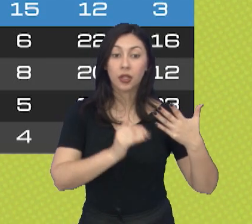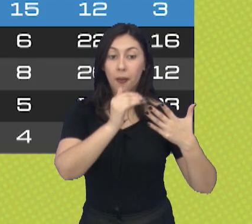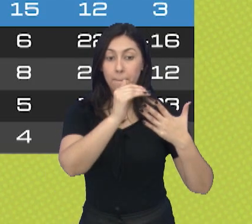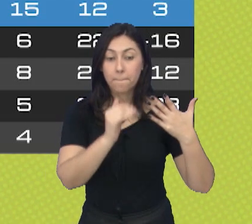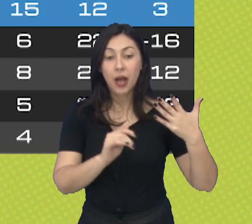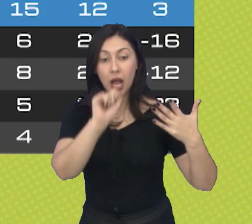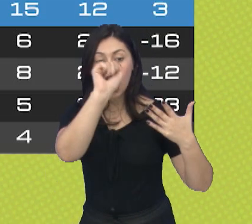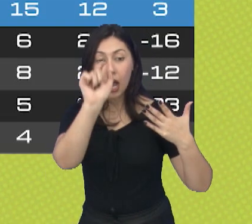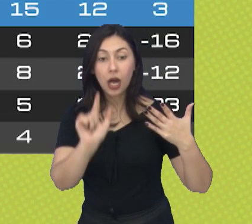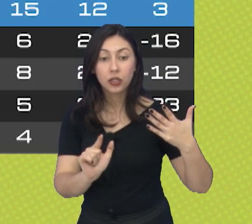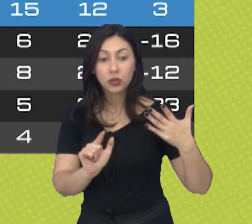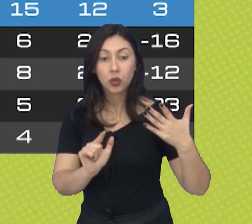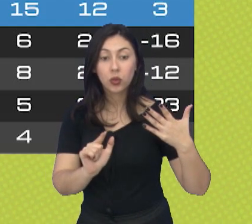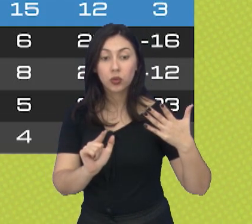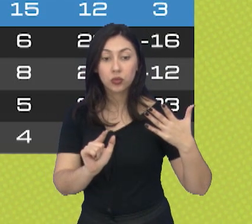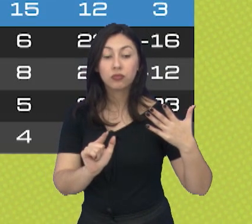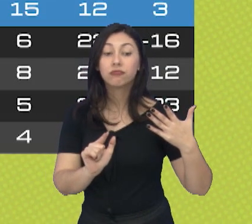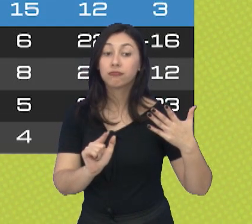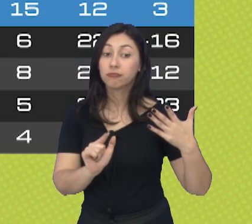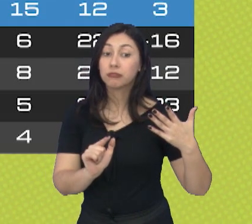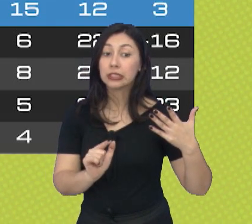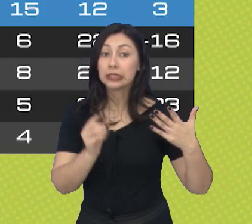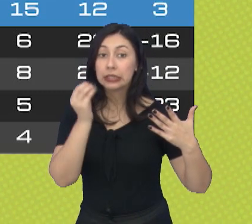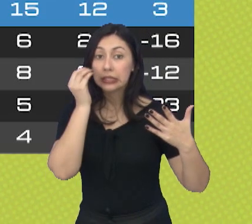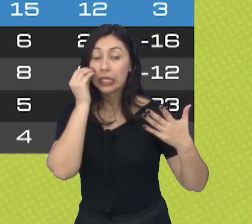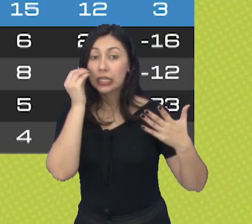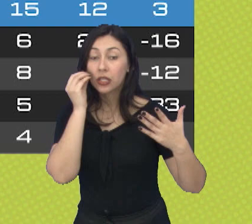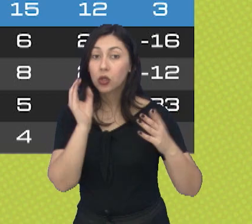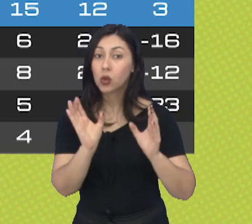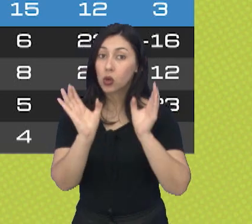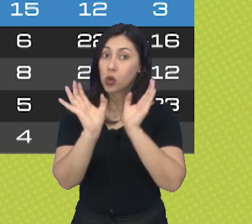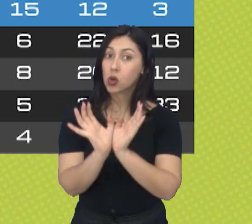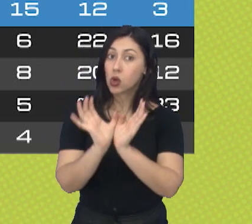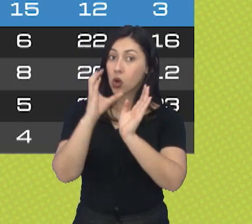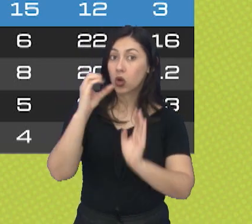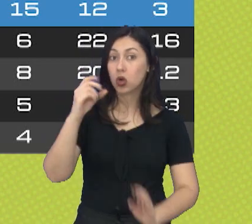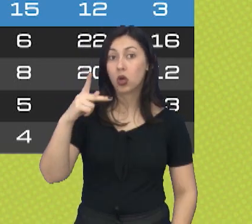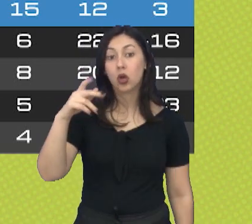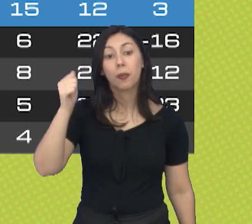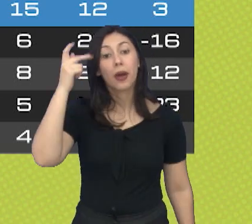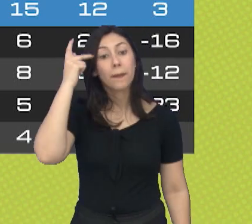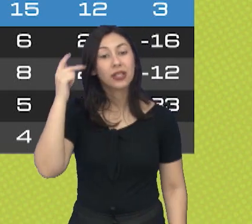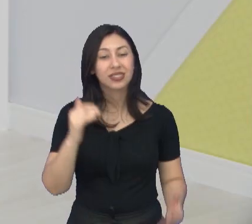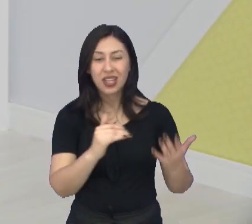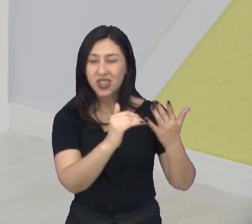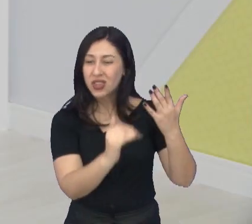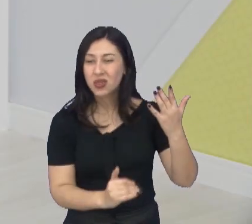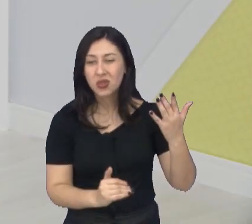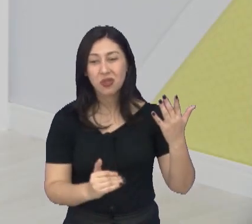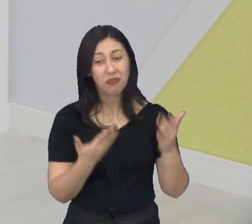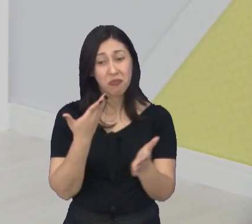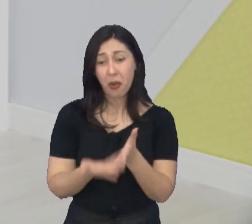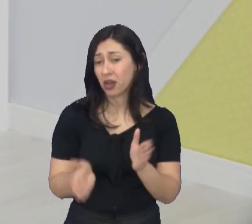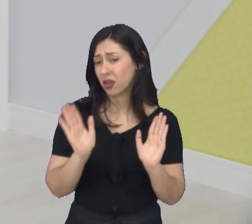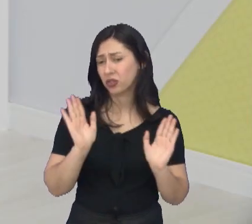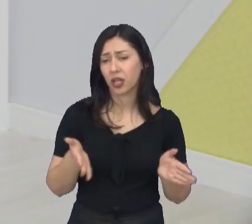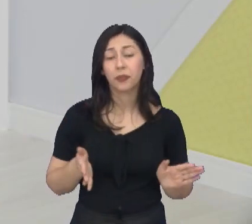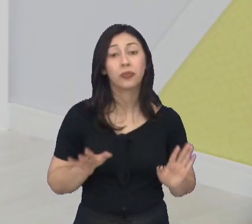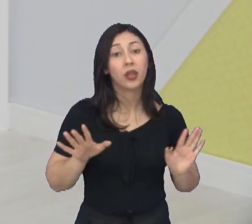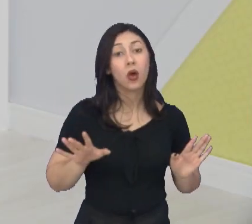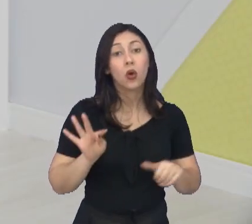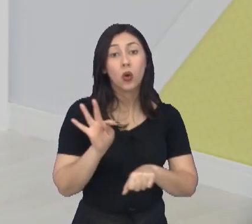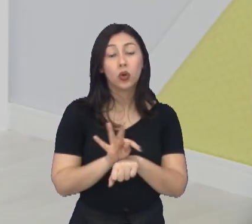azul, Ferroviária, Taubaté, Red Bull e o São José para jogar a Copa Paulista. Quem está aqui embaixo não está brigando por nada. O técnico do São José Futebol